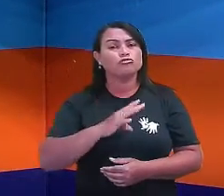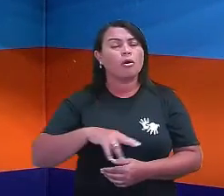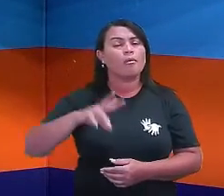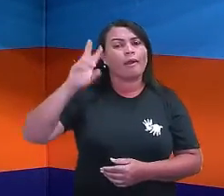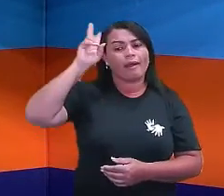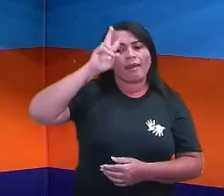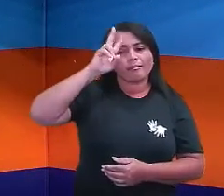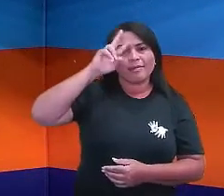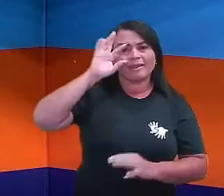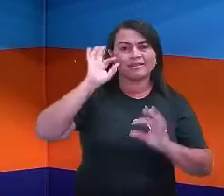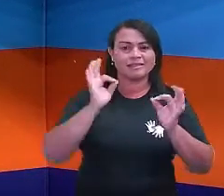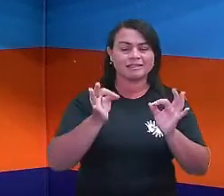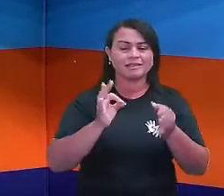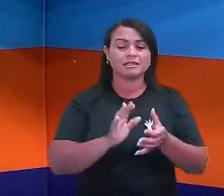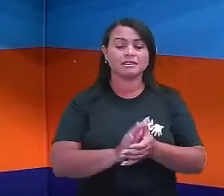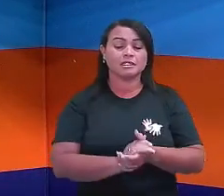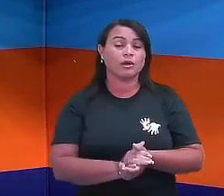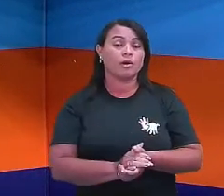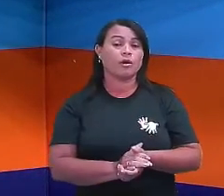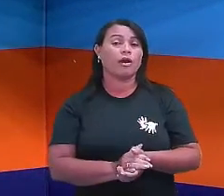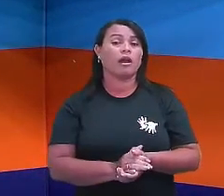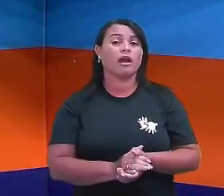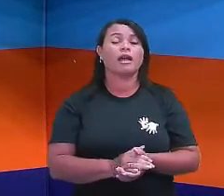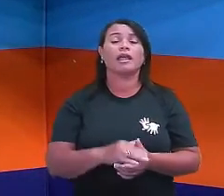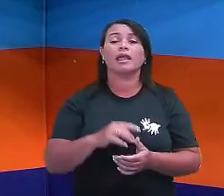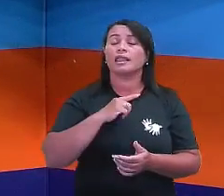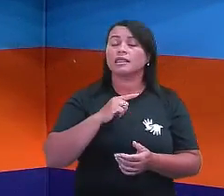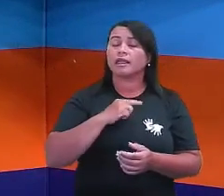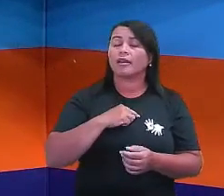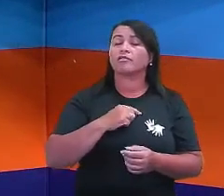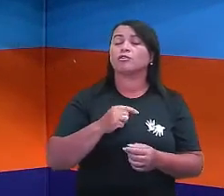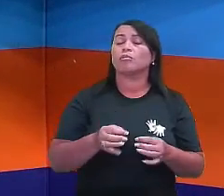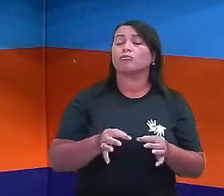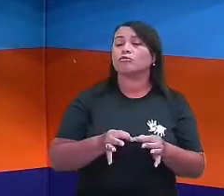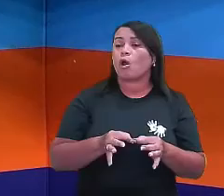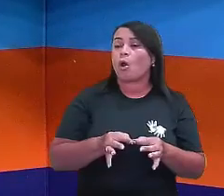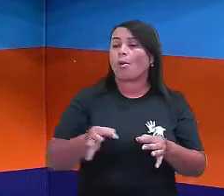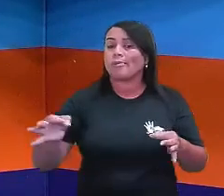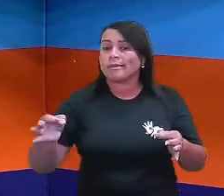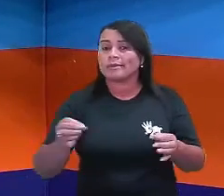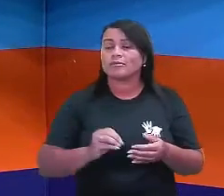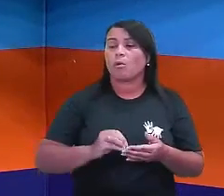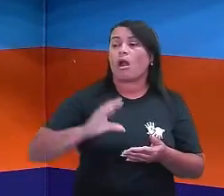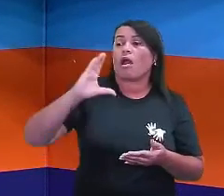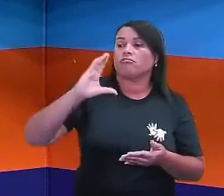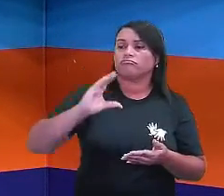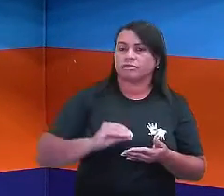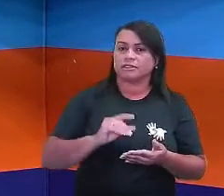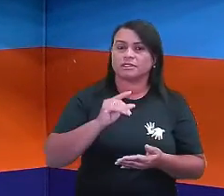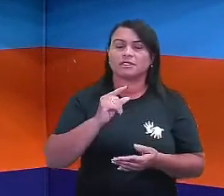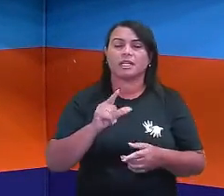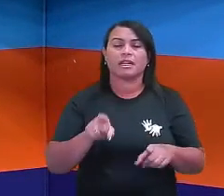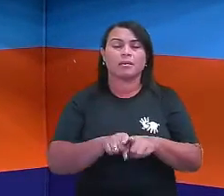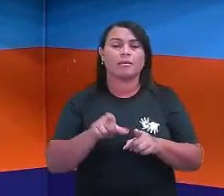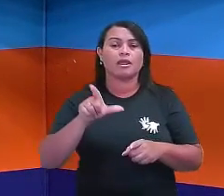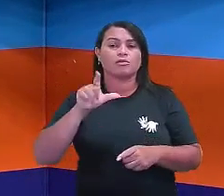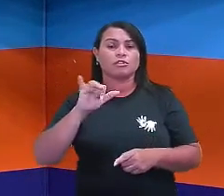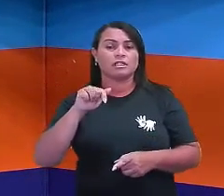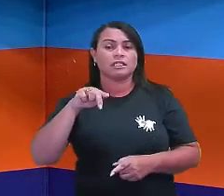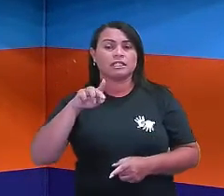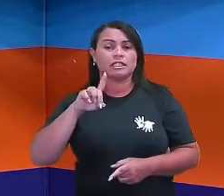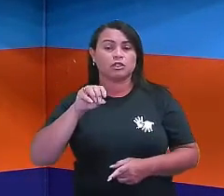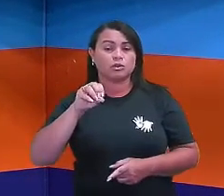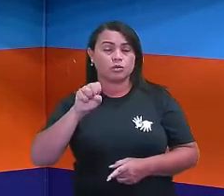nossa memória, tá certo? Que foram as medidas de capacidade, né? Quando a gente fala dos líquidos, e as medidas de tempo,